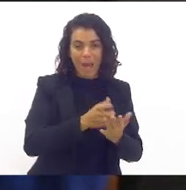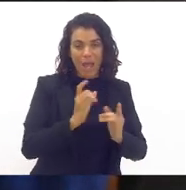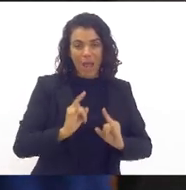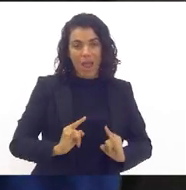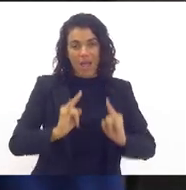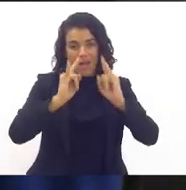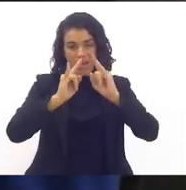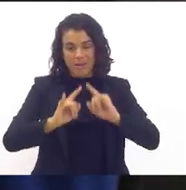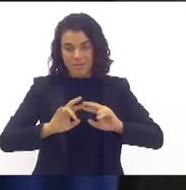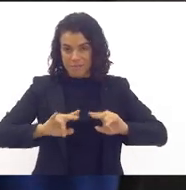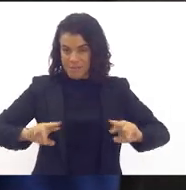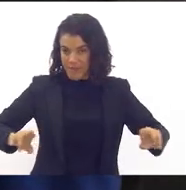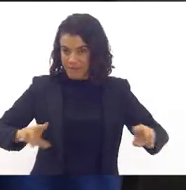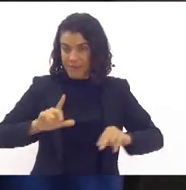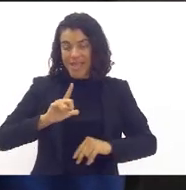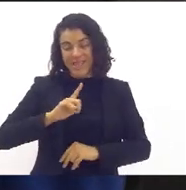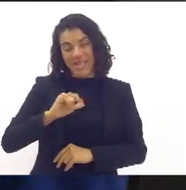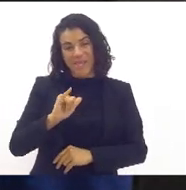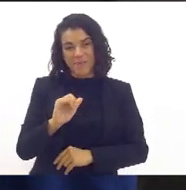imposto de renda.